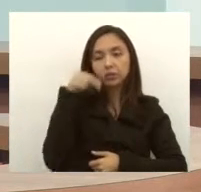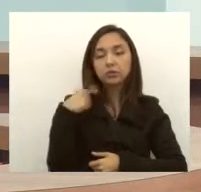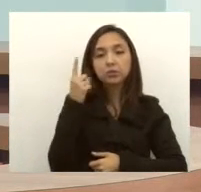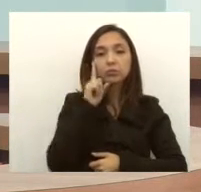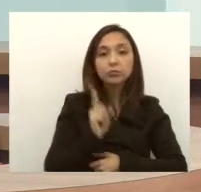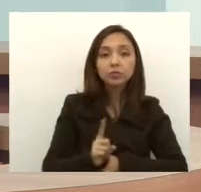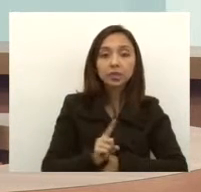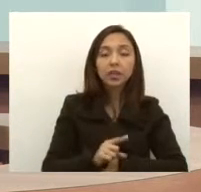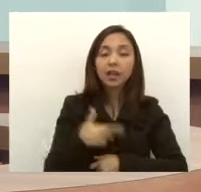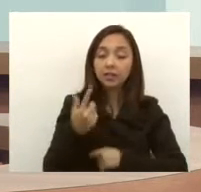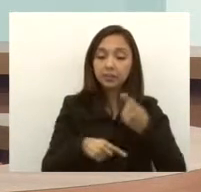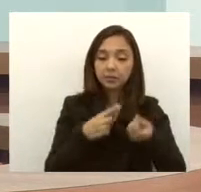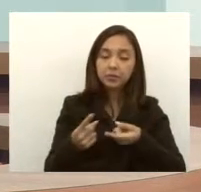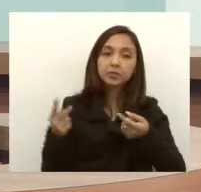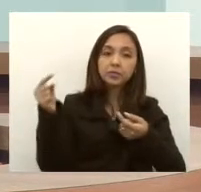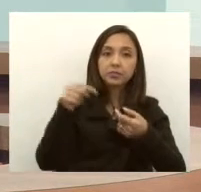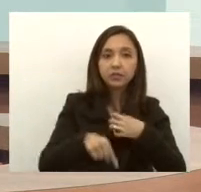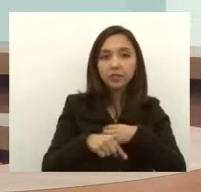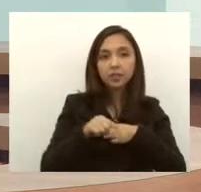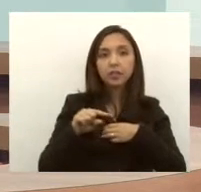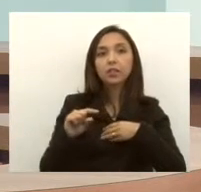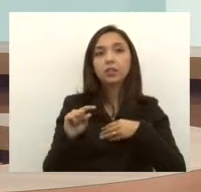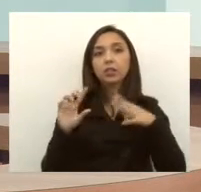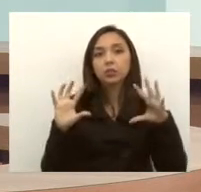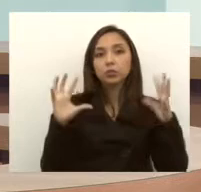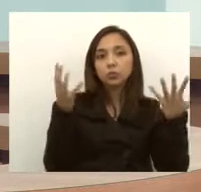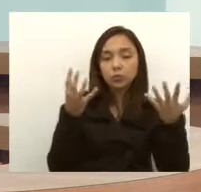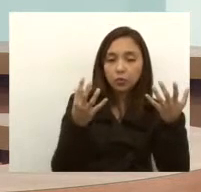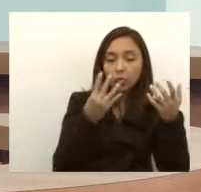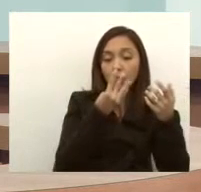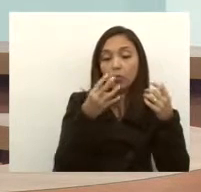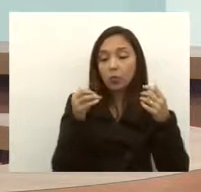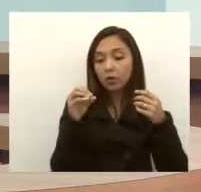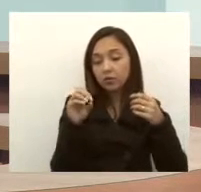aí, quando a gente vê aquele show da Paula Fernandes,